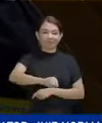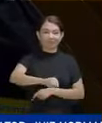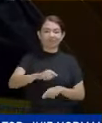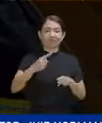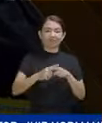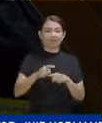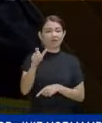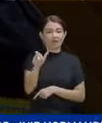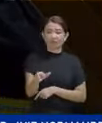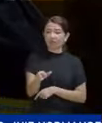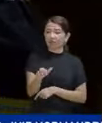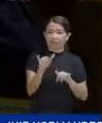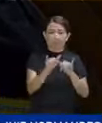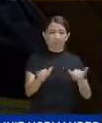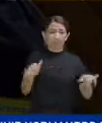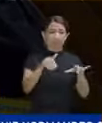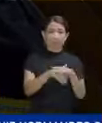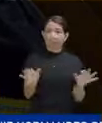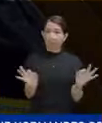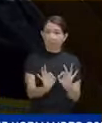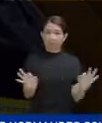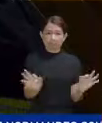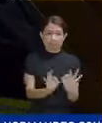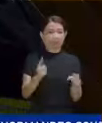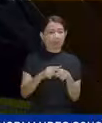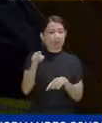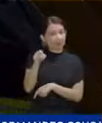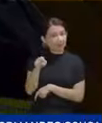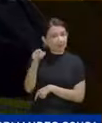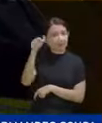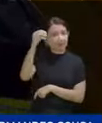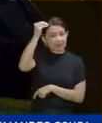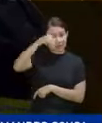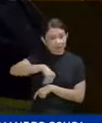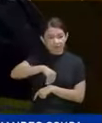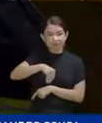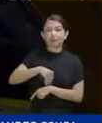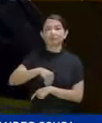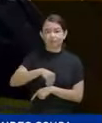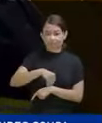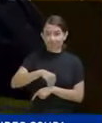não participou de campanha, uma vez que renunciou, não tinha